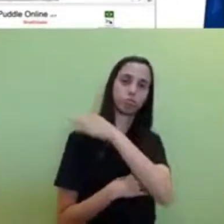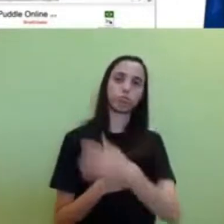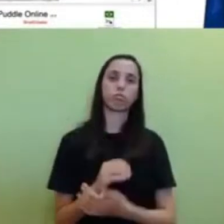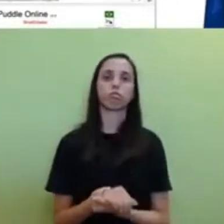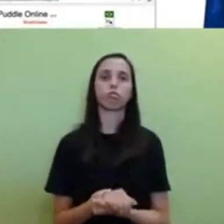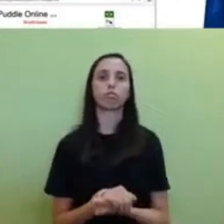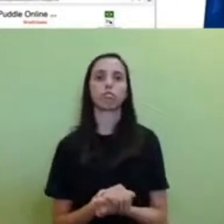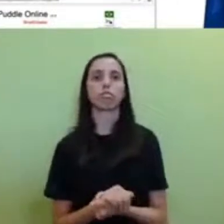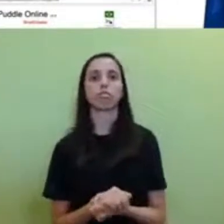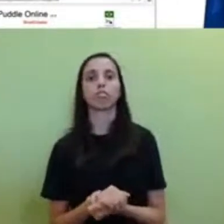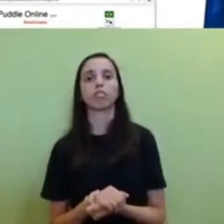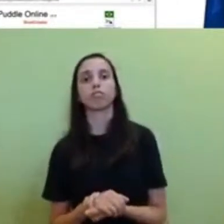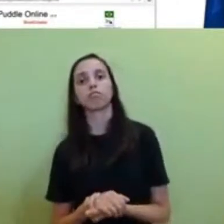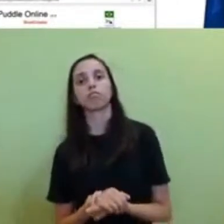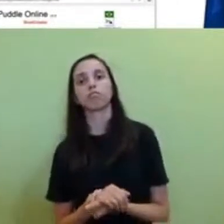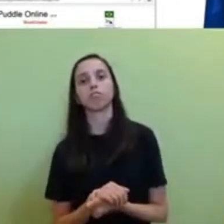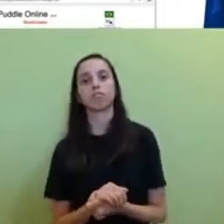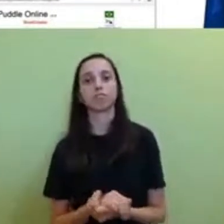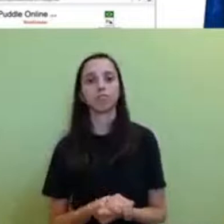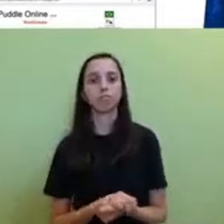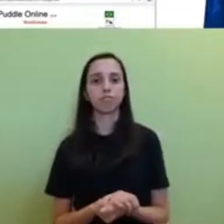que alguns chamam de pá.